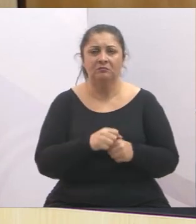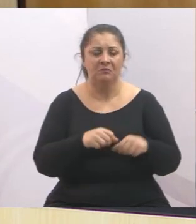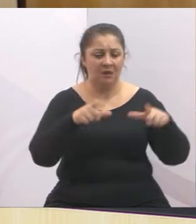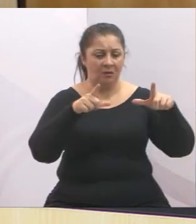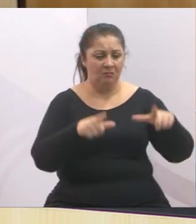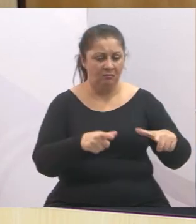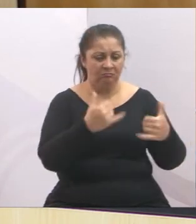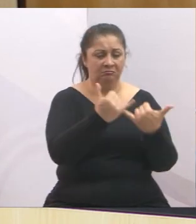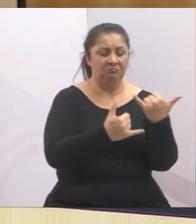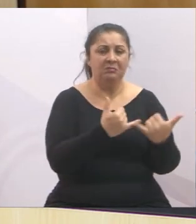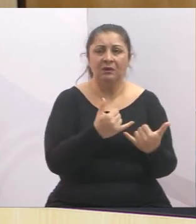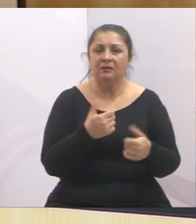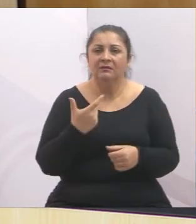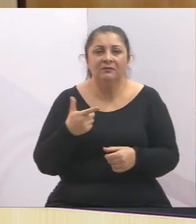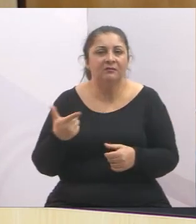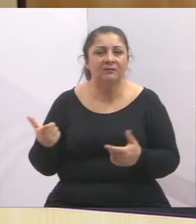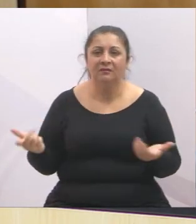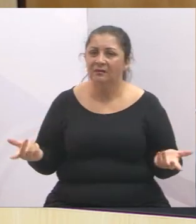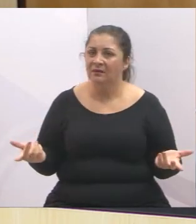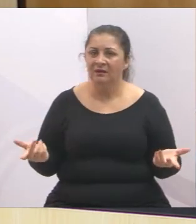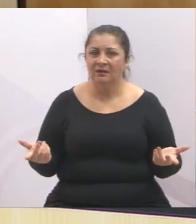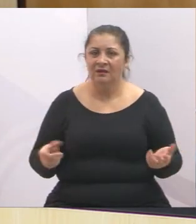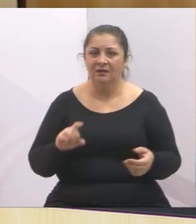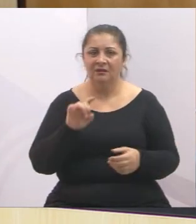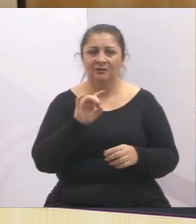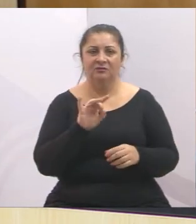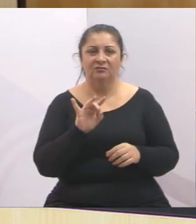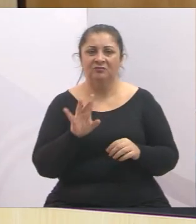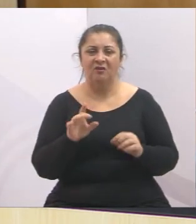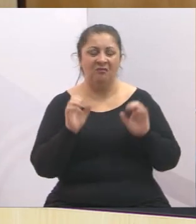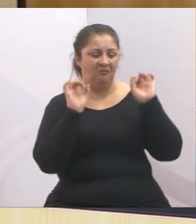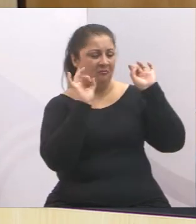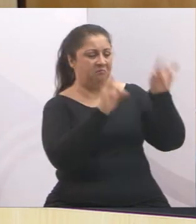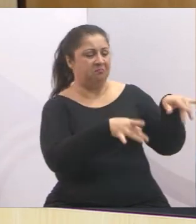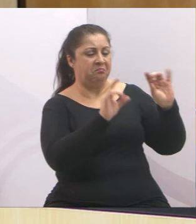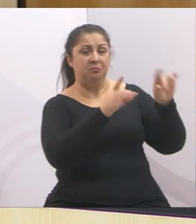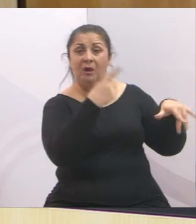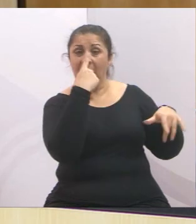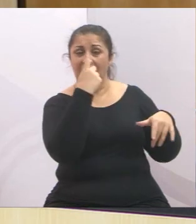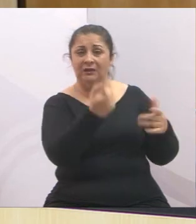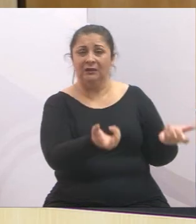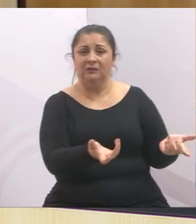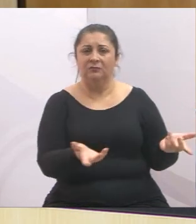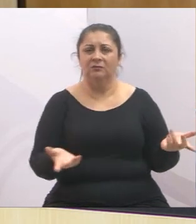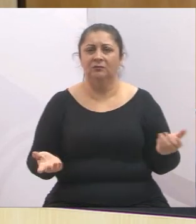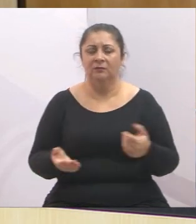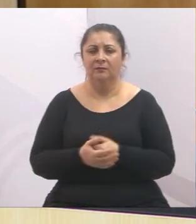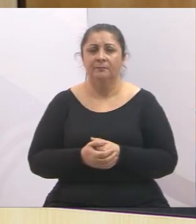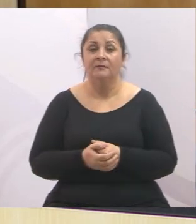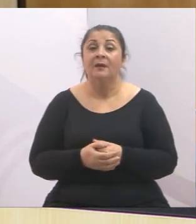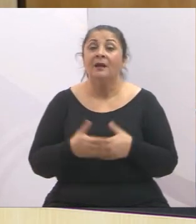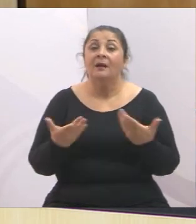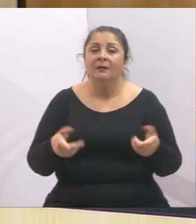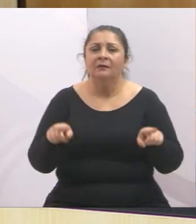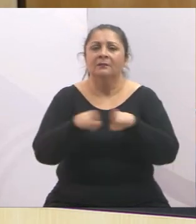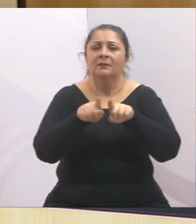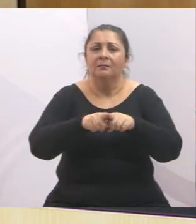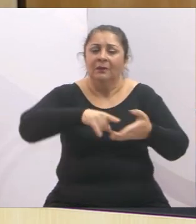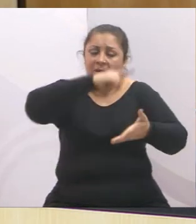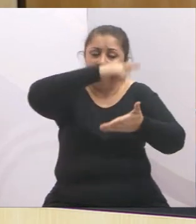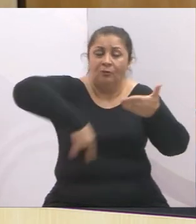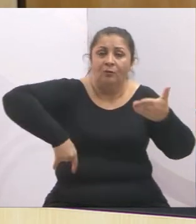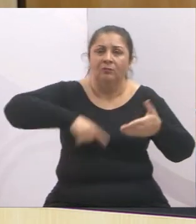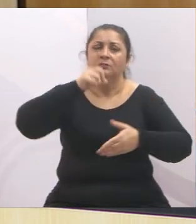área livre vira local de descarte de inúmeros materiais, individualizar a conta de água para que cada usuário